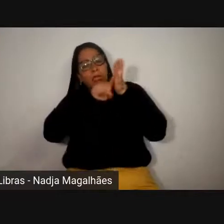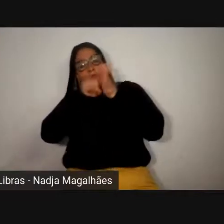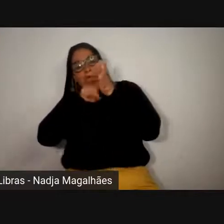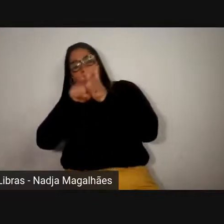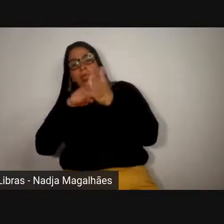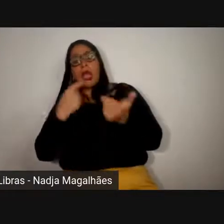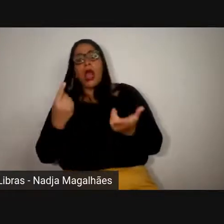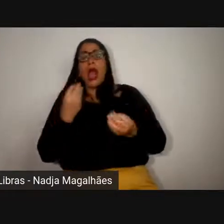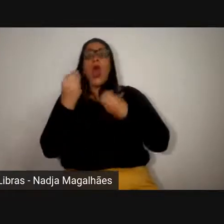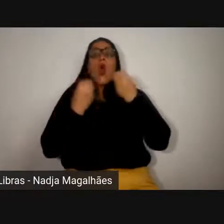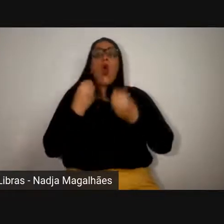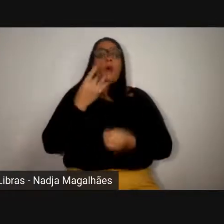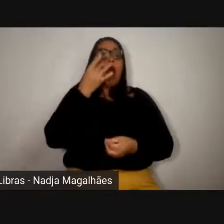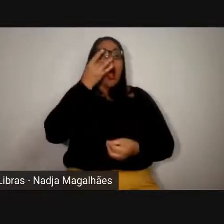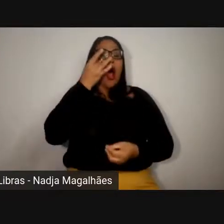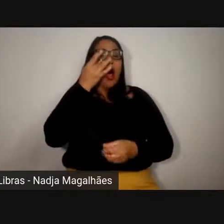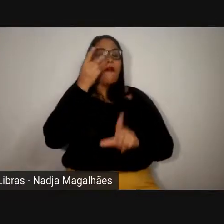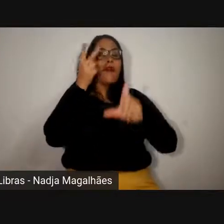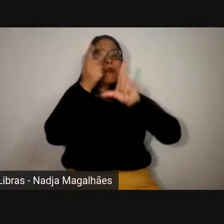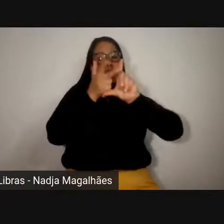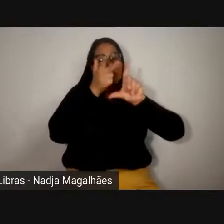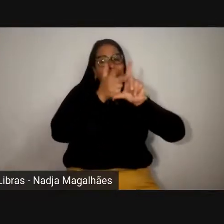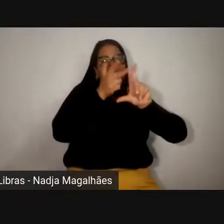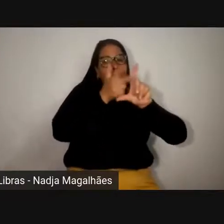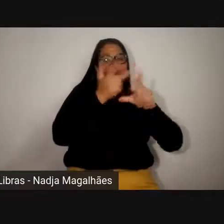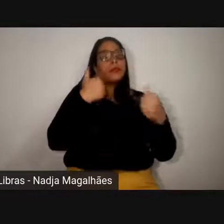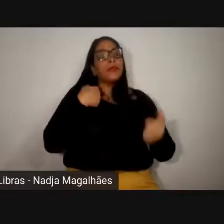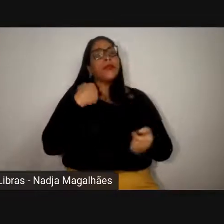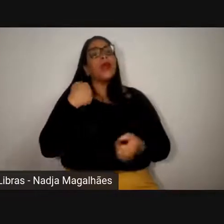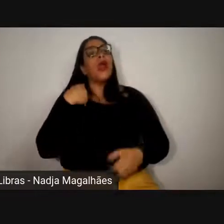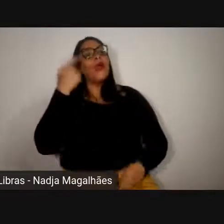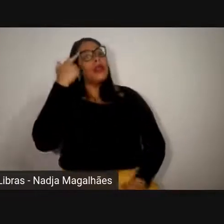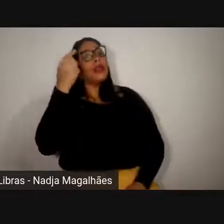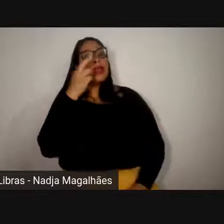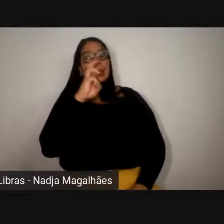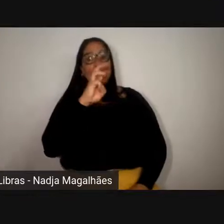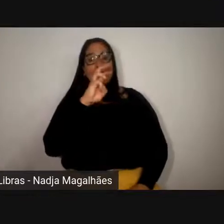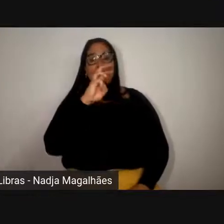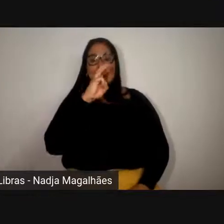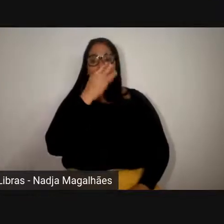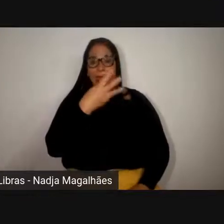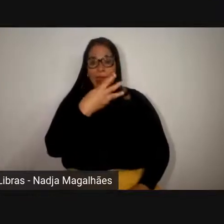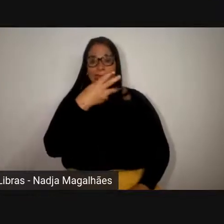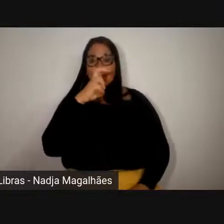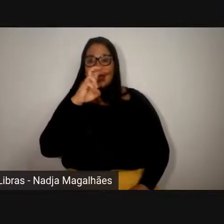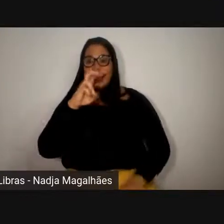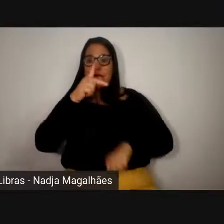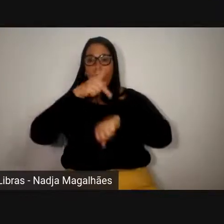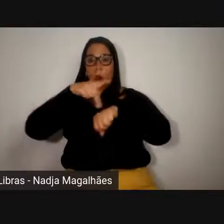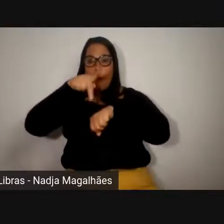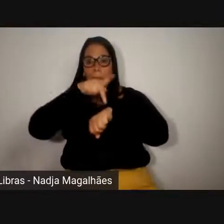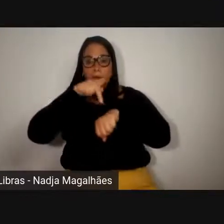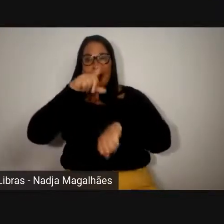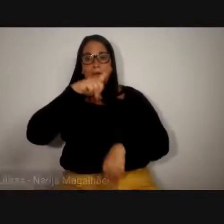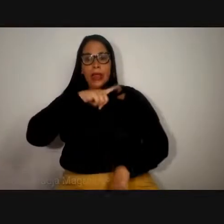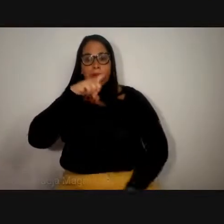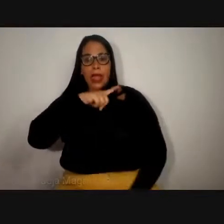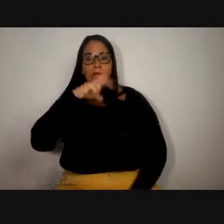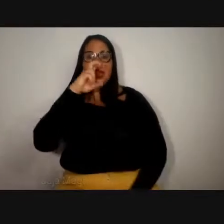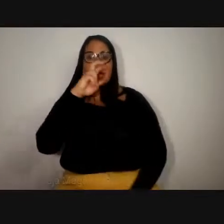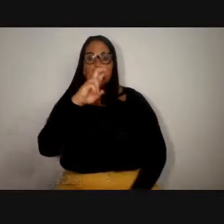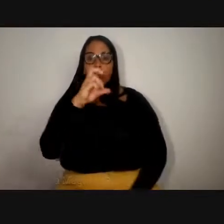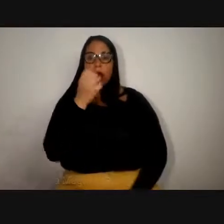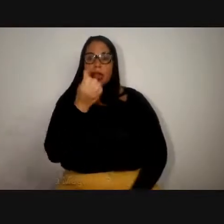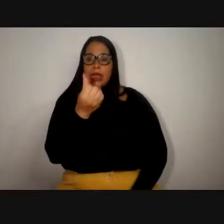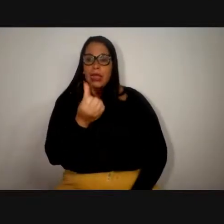seguinte: foram 35 países, como a Cláudia já disse, e esses 35 países têm 55 casas